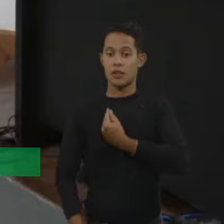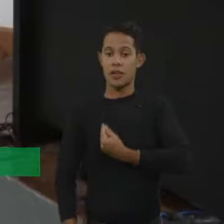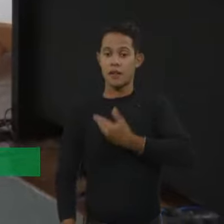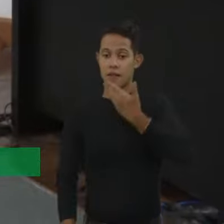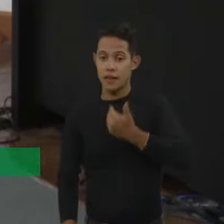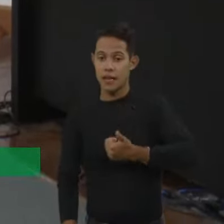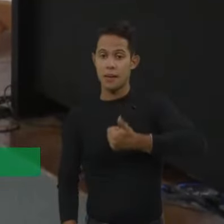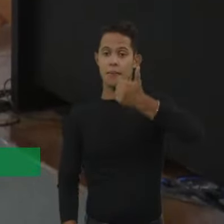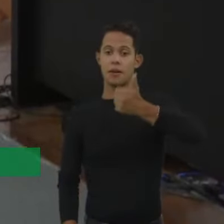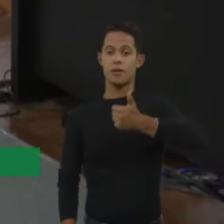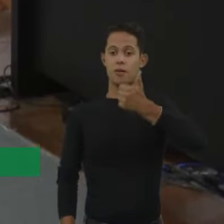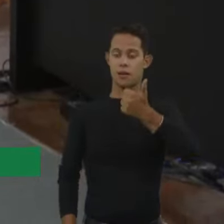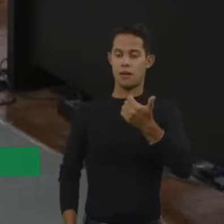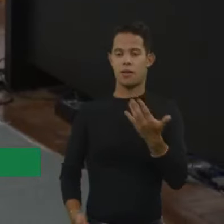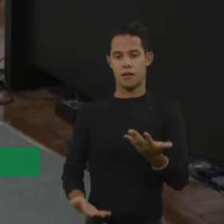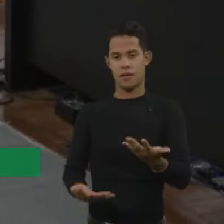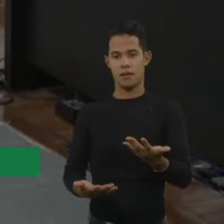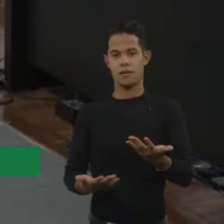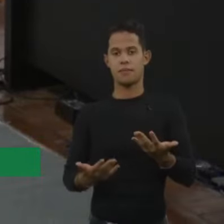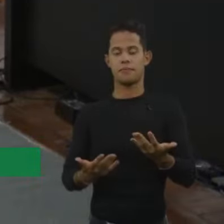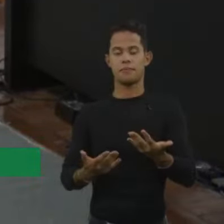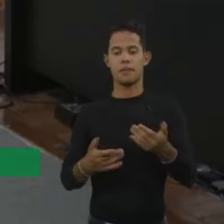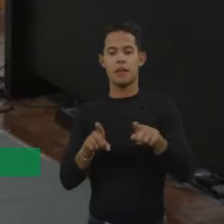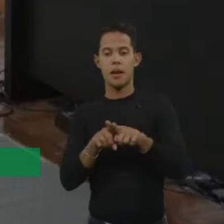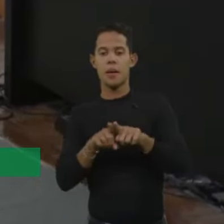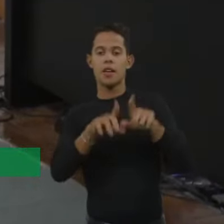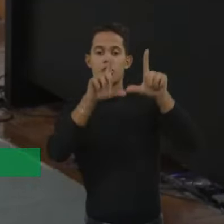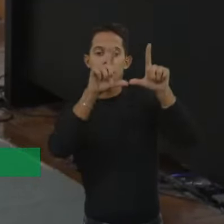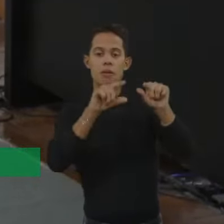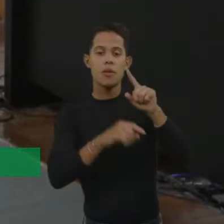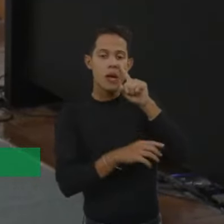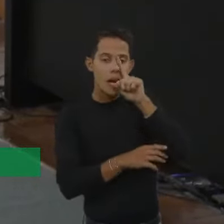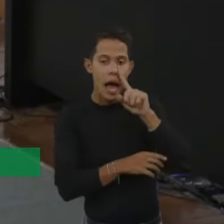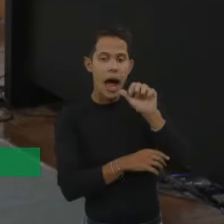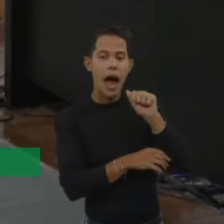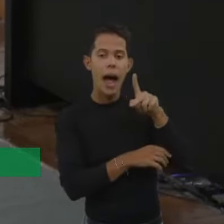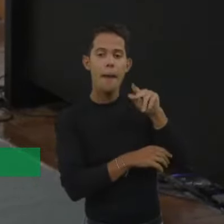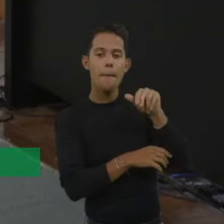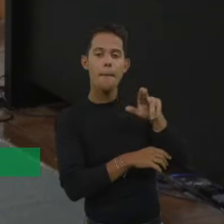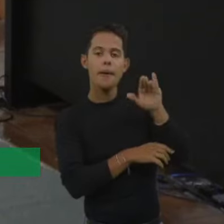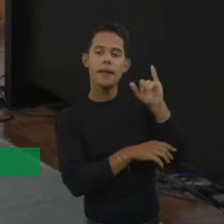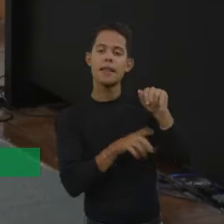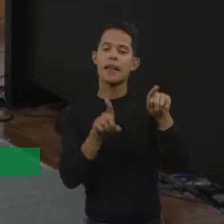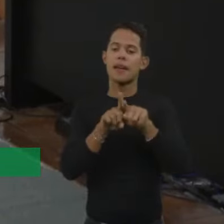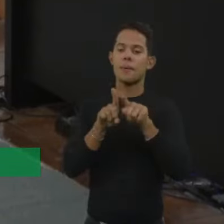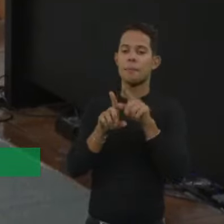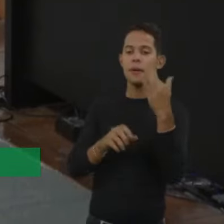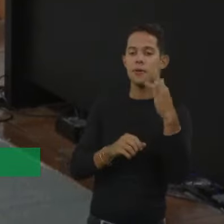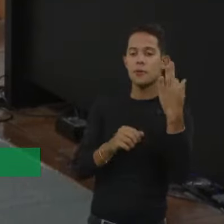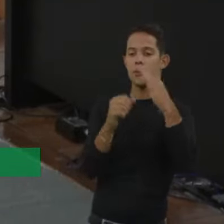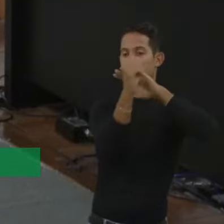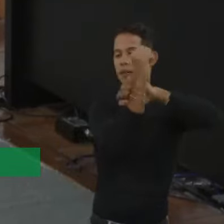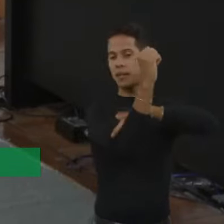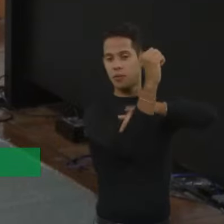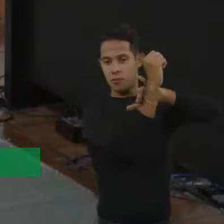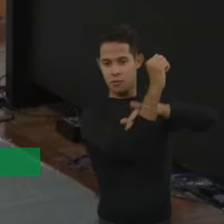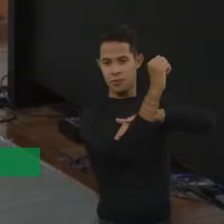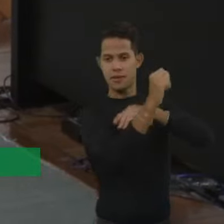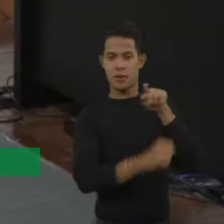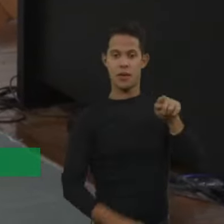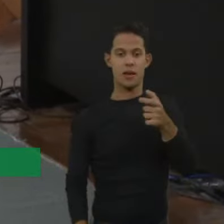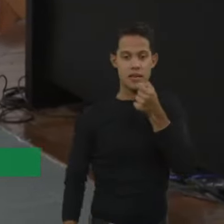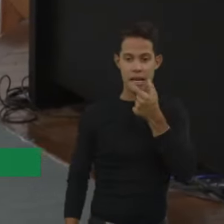da junção medular, de reduzir o risco de apneia, de dores na coluna, de dores em membros. Então, esse